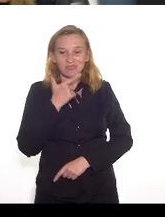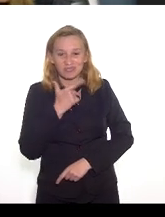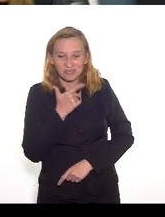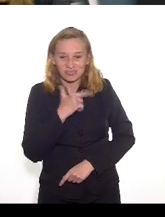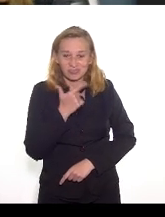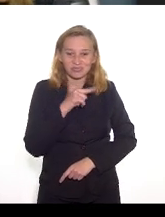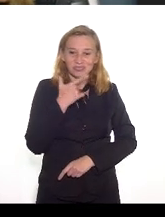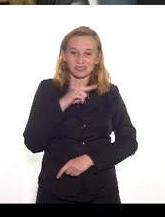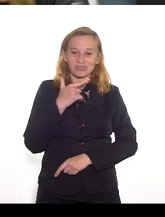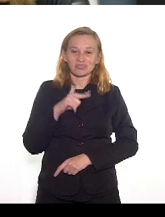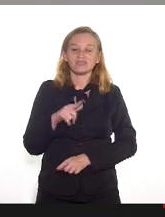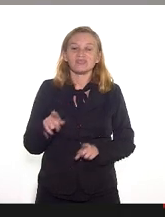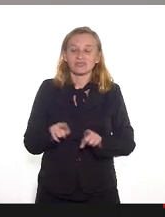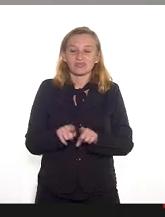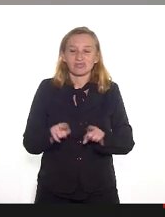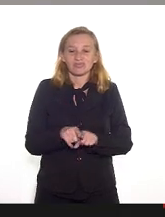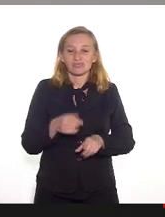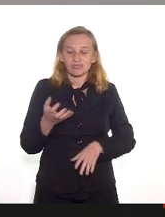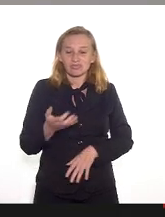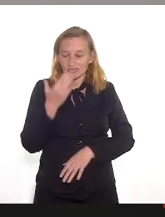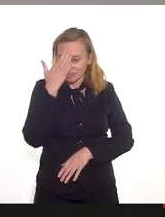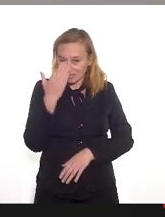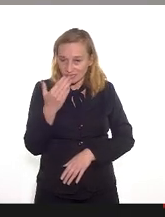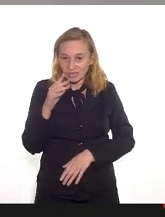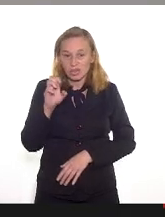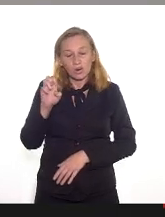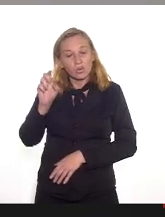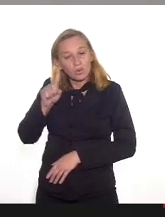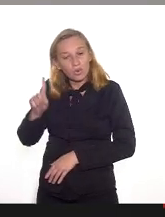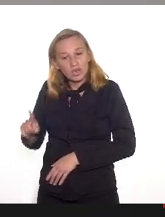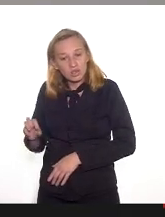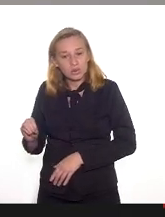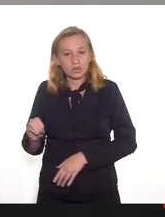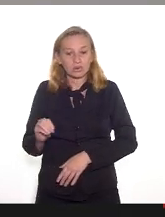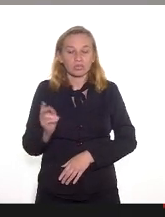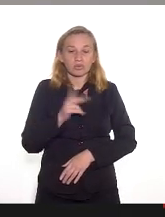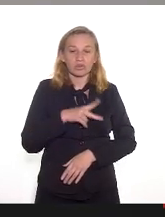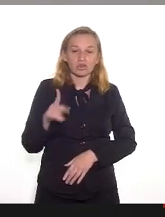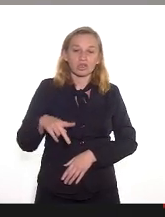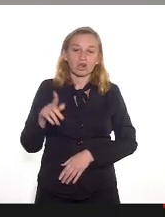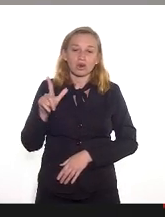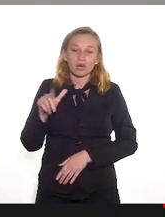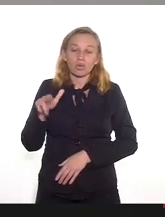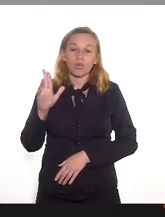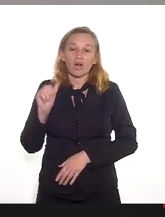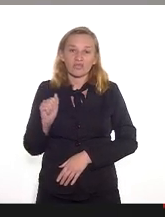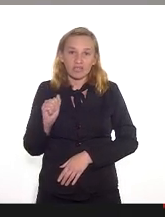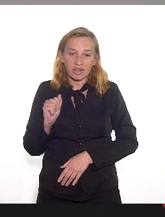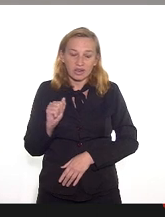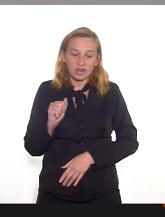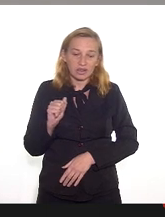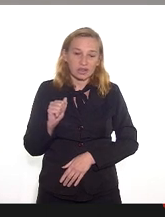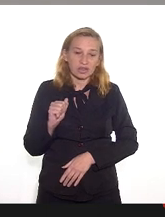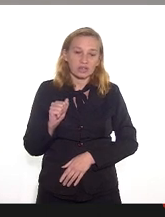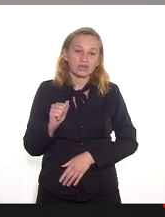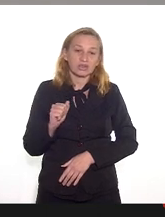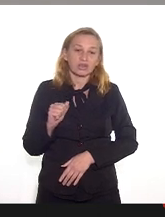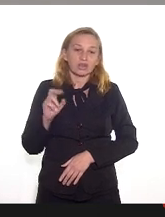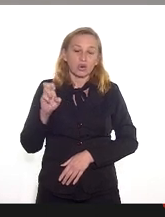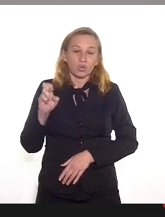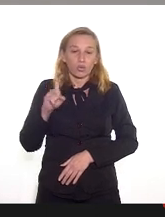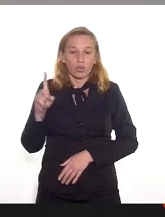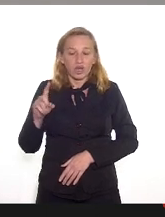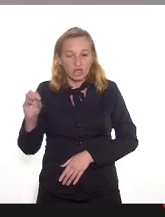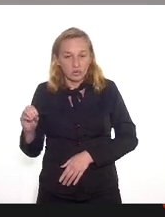Pois é, deputada. Eu queria agradecer muito ao UESO, na figura da sua reitora, a professora Luanda Moraes. O UESO também